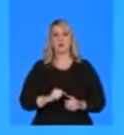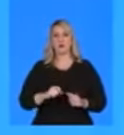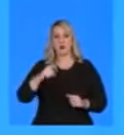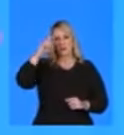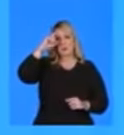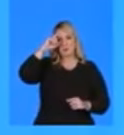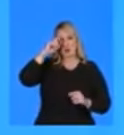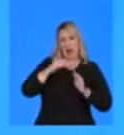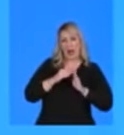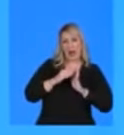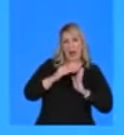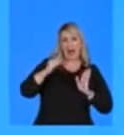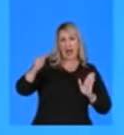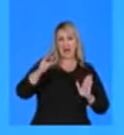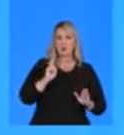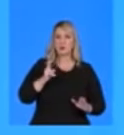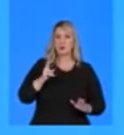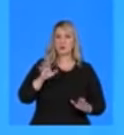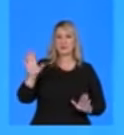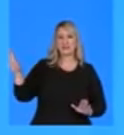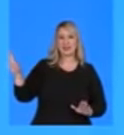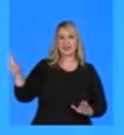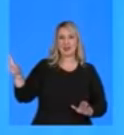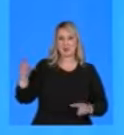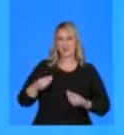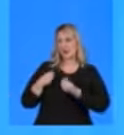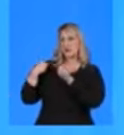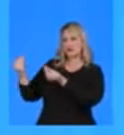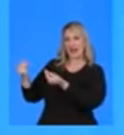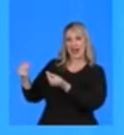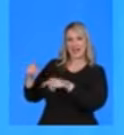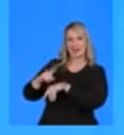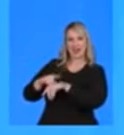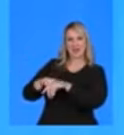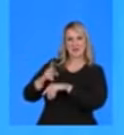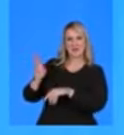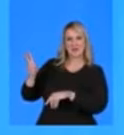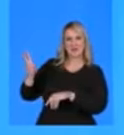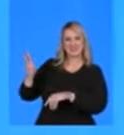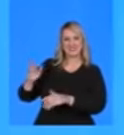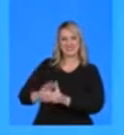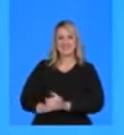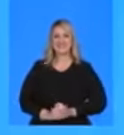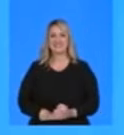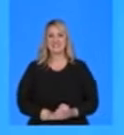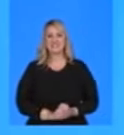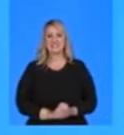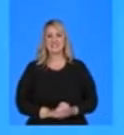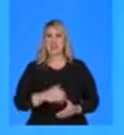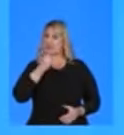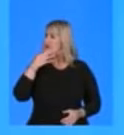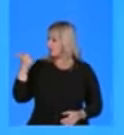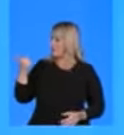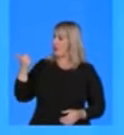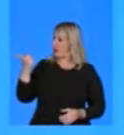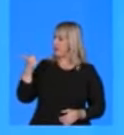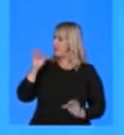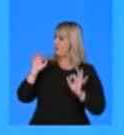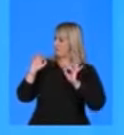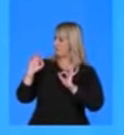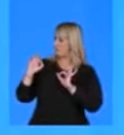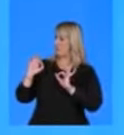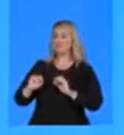ceder um pouquinho do meu tempo para ele continuar pode senhor ouviu a pergunta tava indo muito